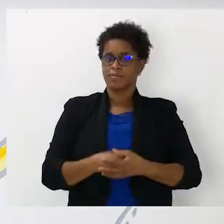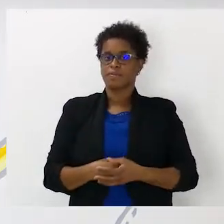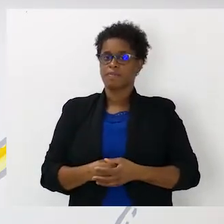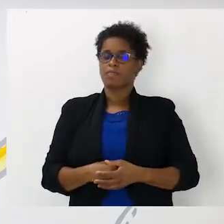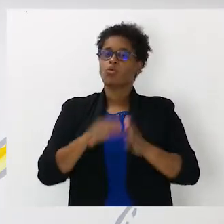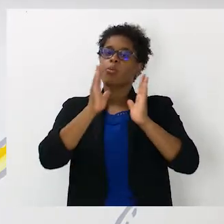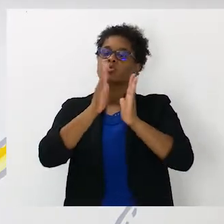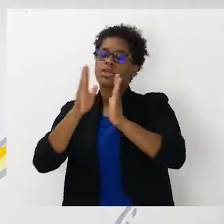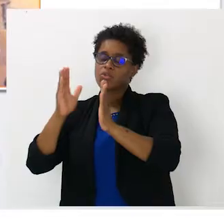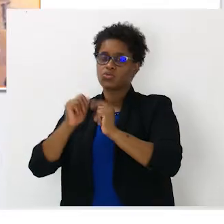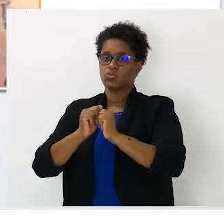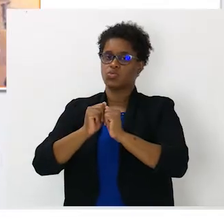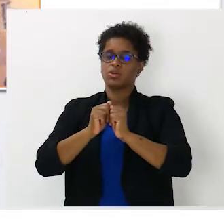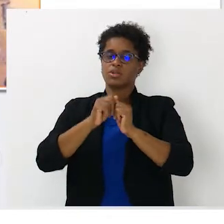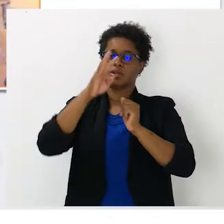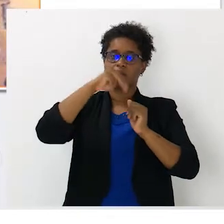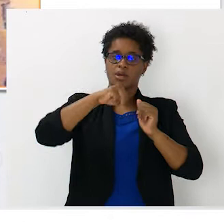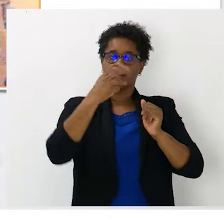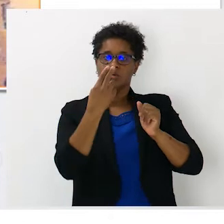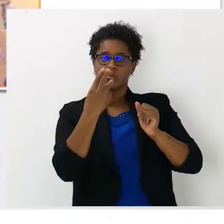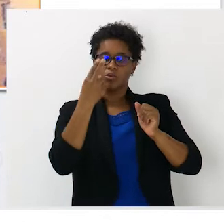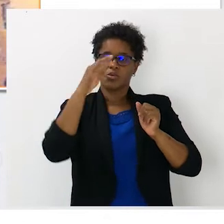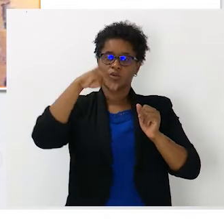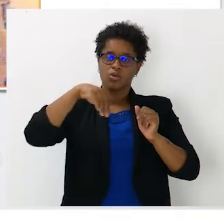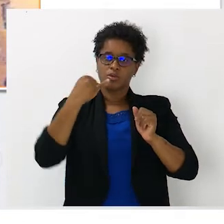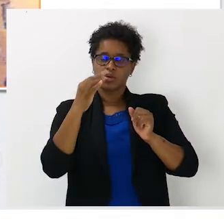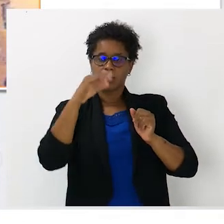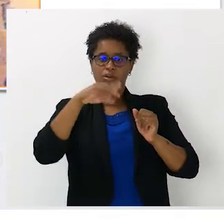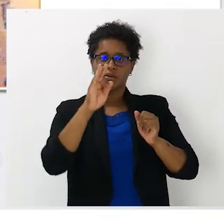Do processo da mumificação.